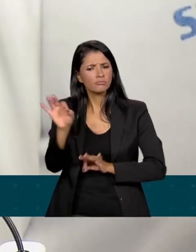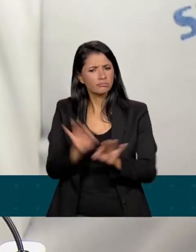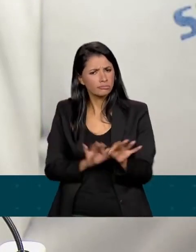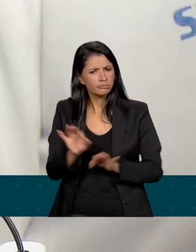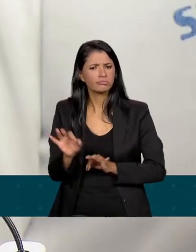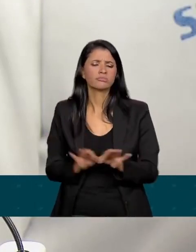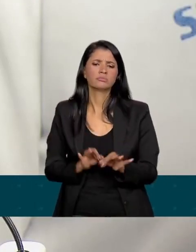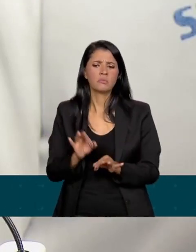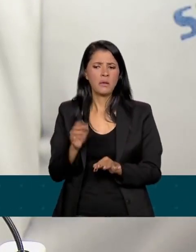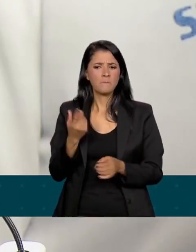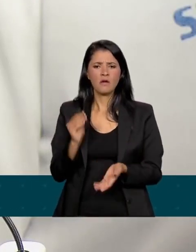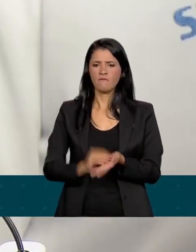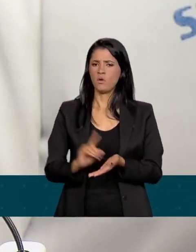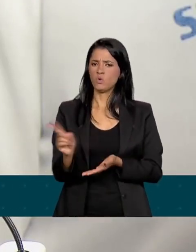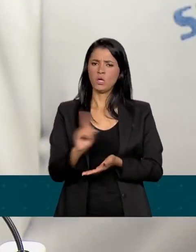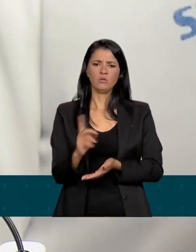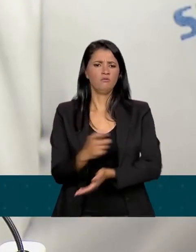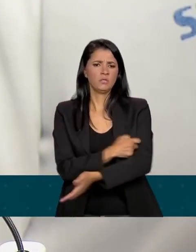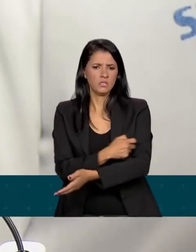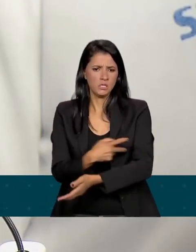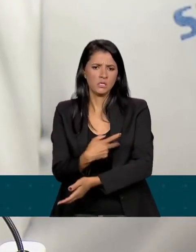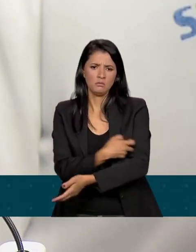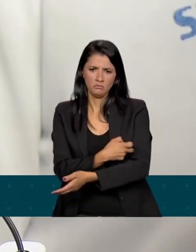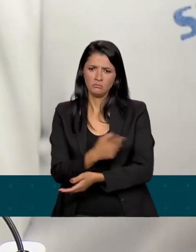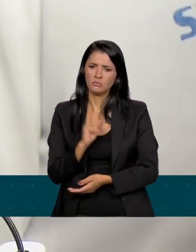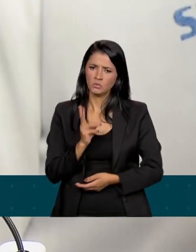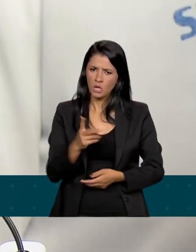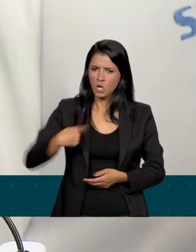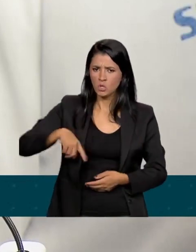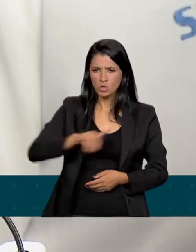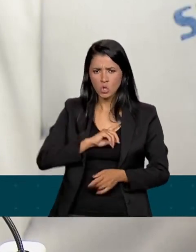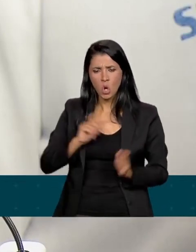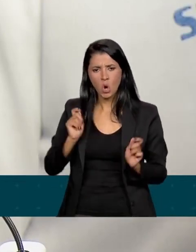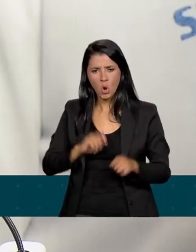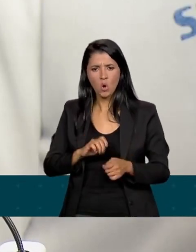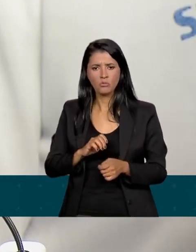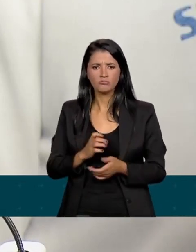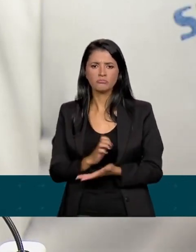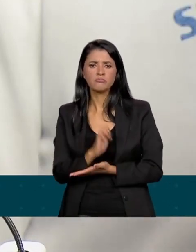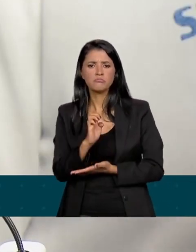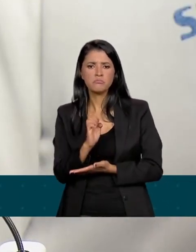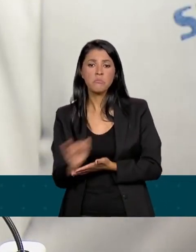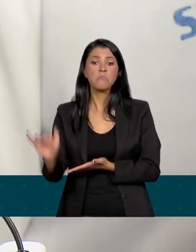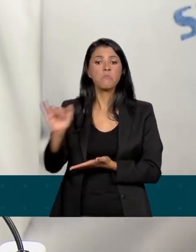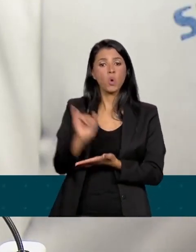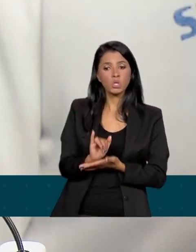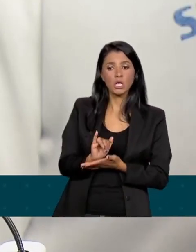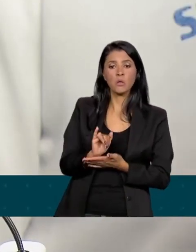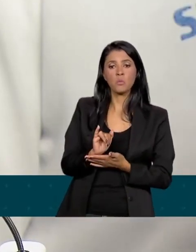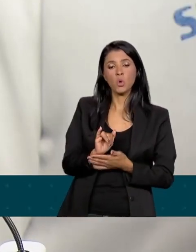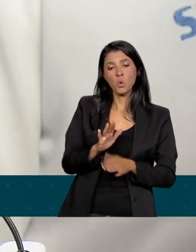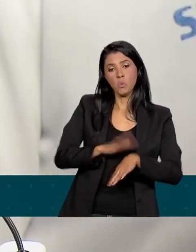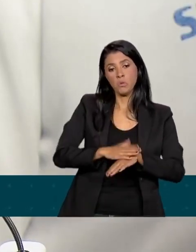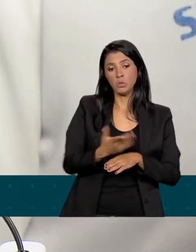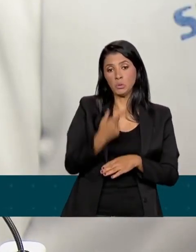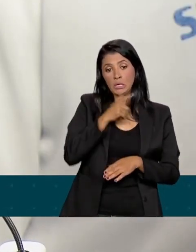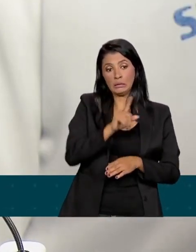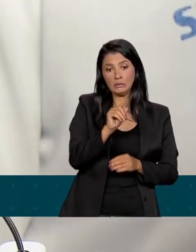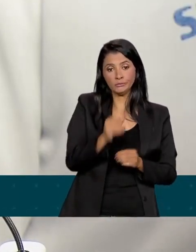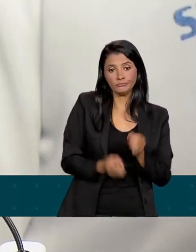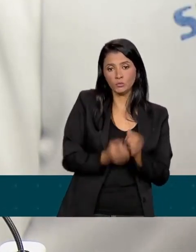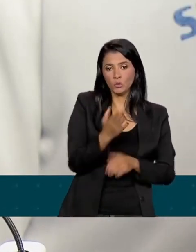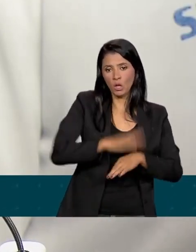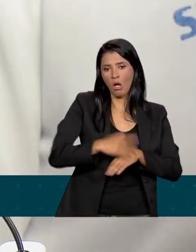que não haja falta da vacina, para que nós importemos enquanto não superamos esse